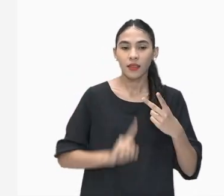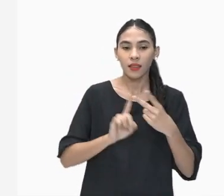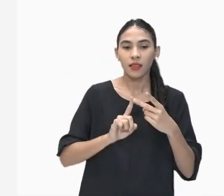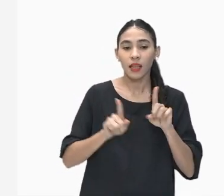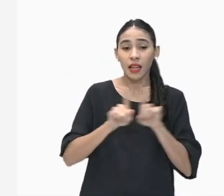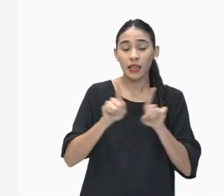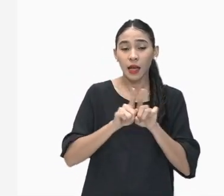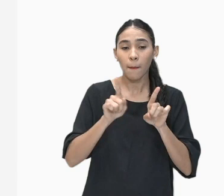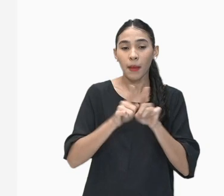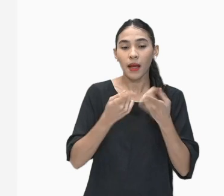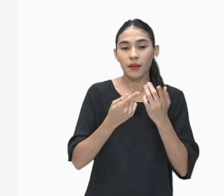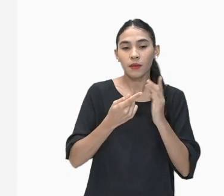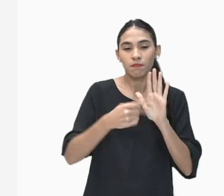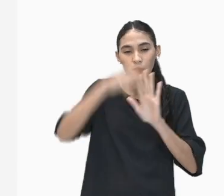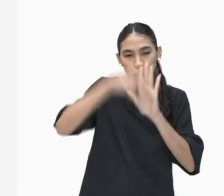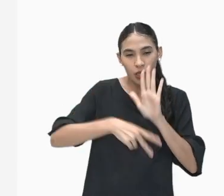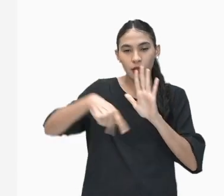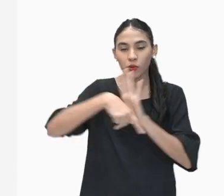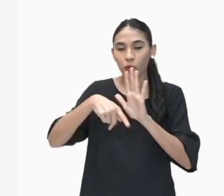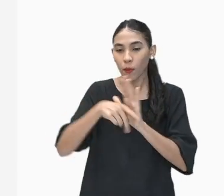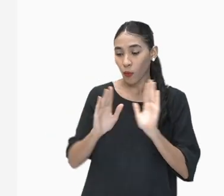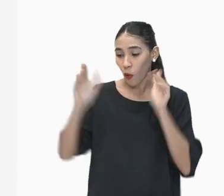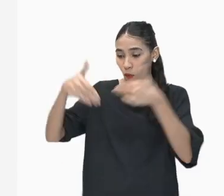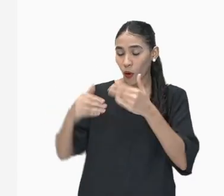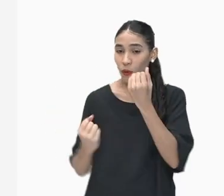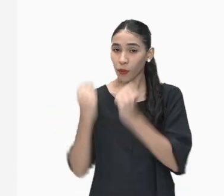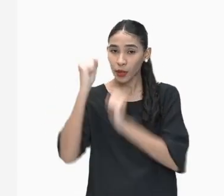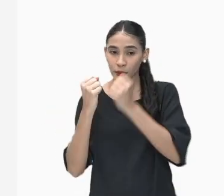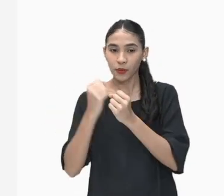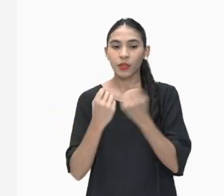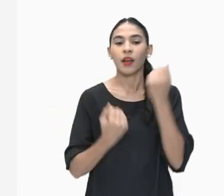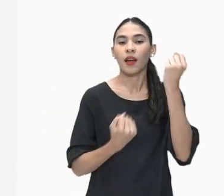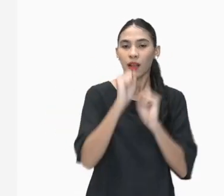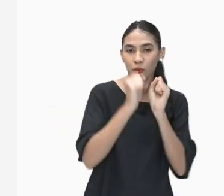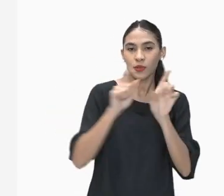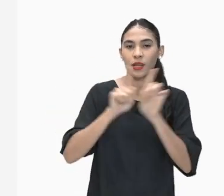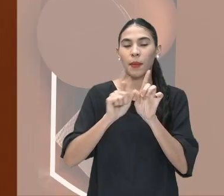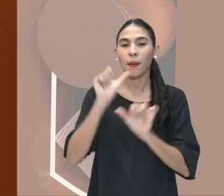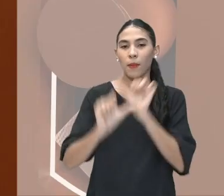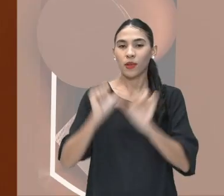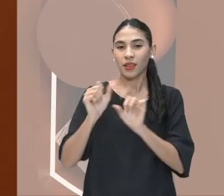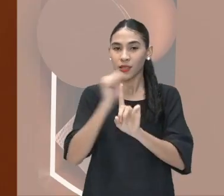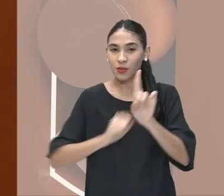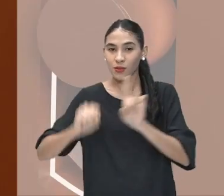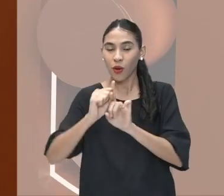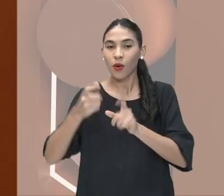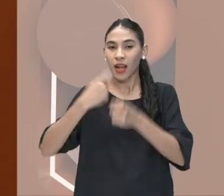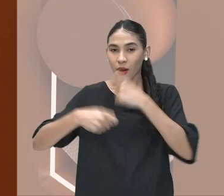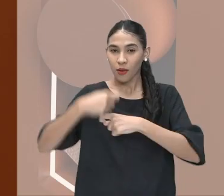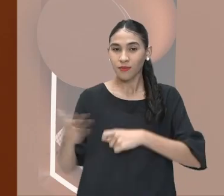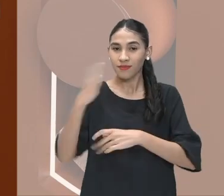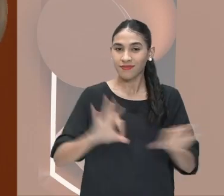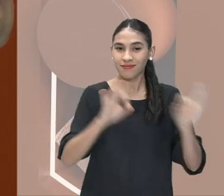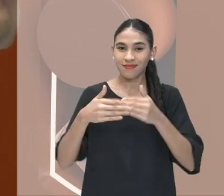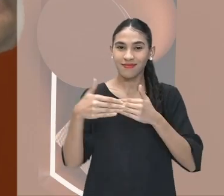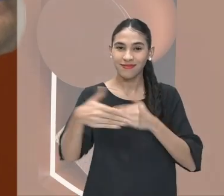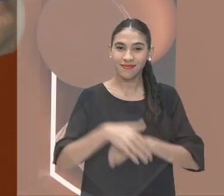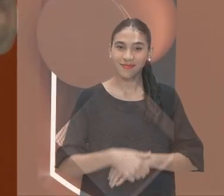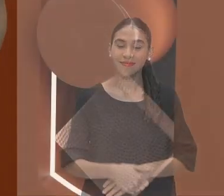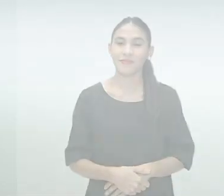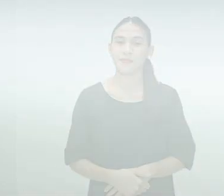à indústria, indústrias e mudanças socioeconômicas. Vamos lá para a nossa aula?